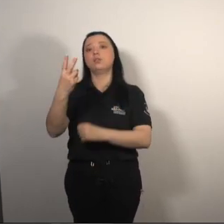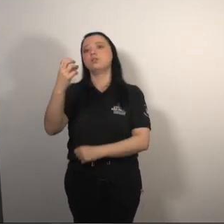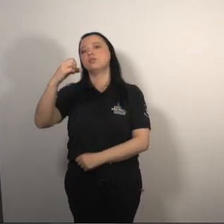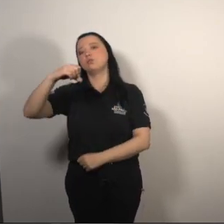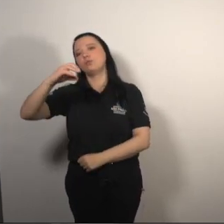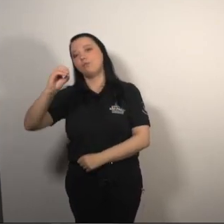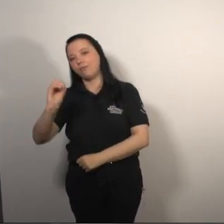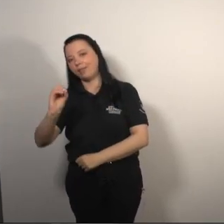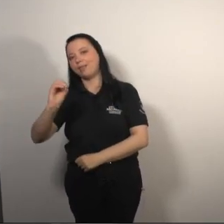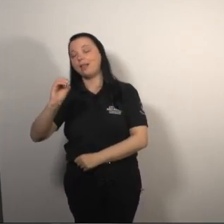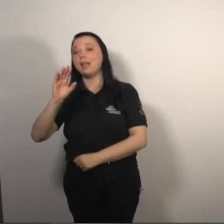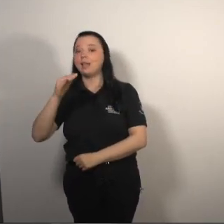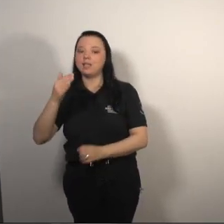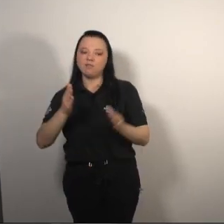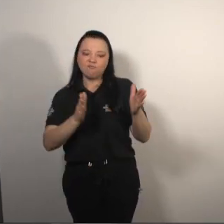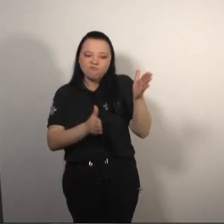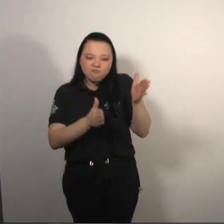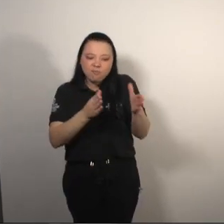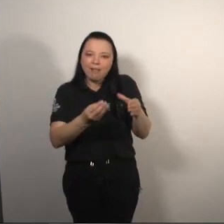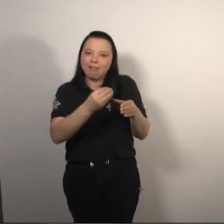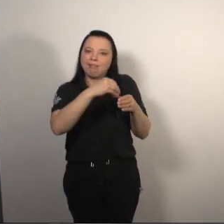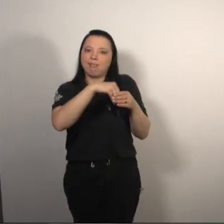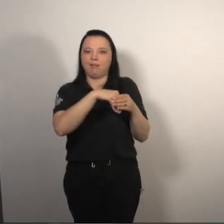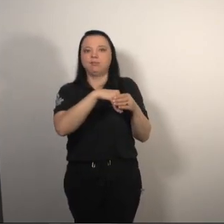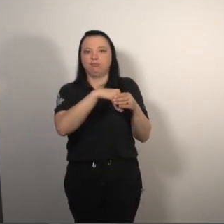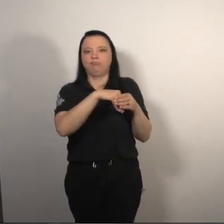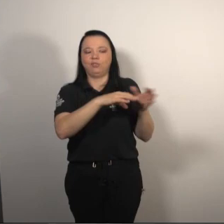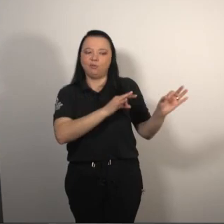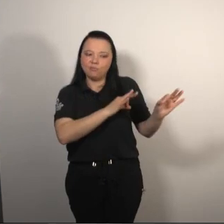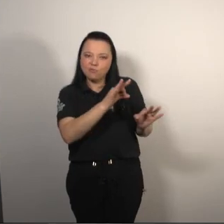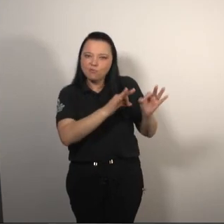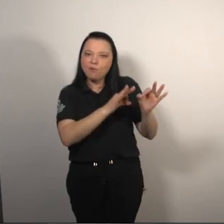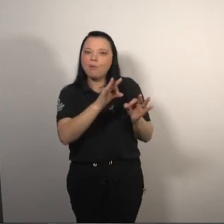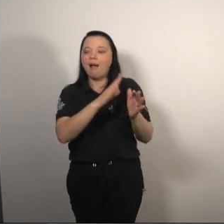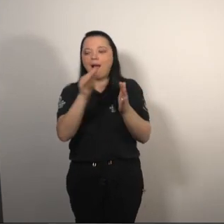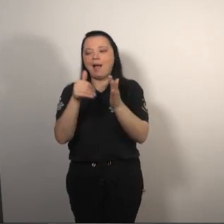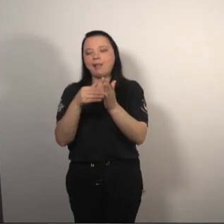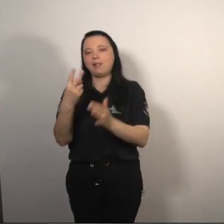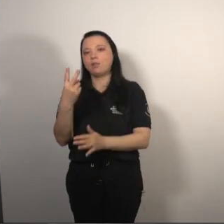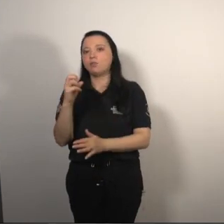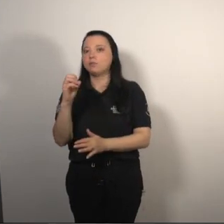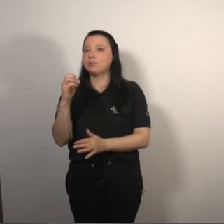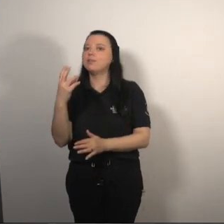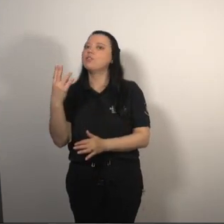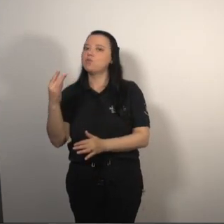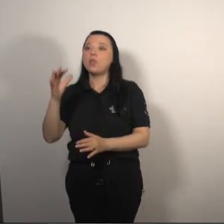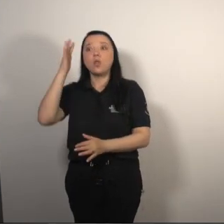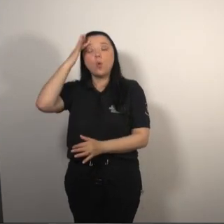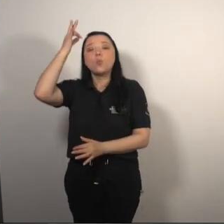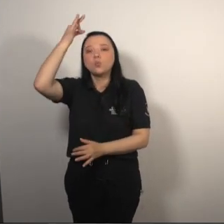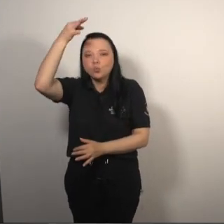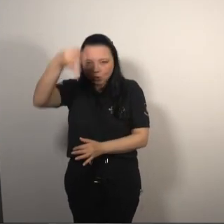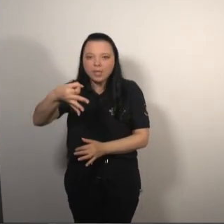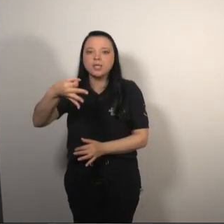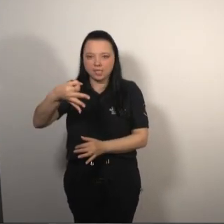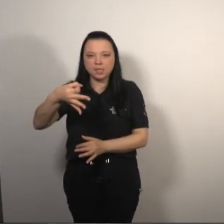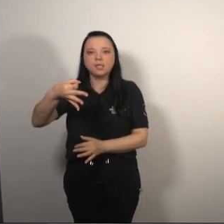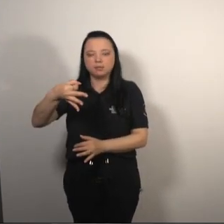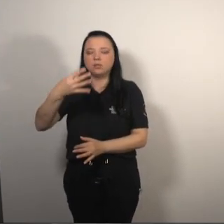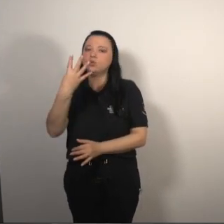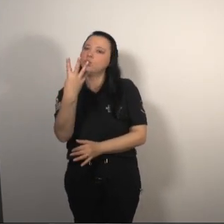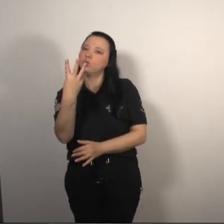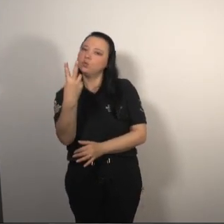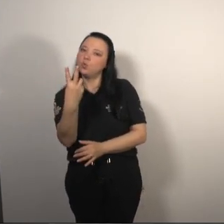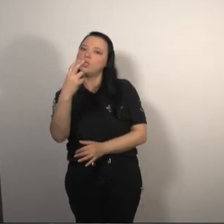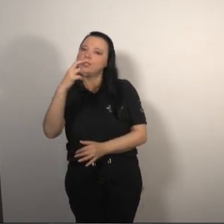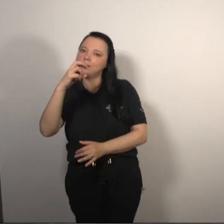290. Então, a gente está dentro do cronograma, espero que até 2024, espero não, com certeza, prefeito, em